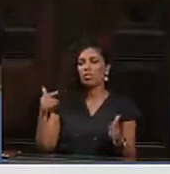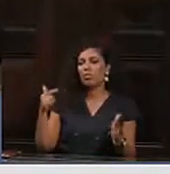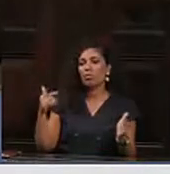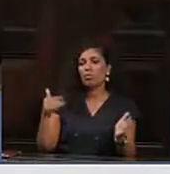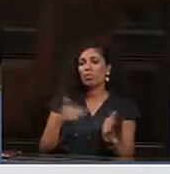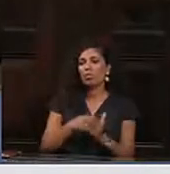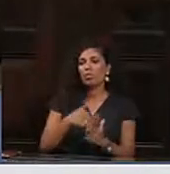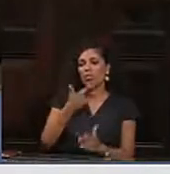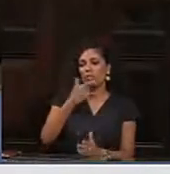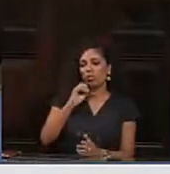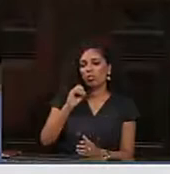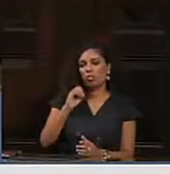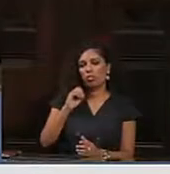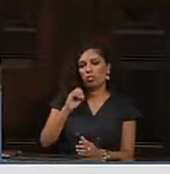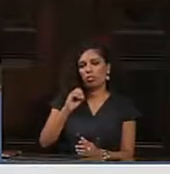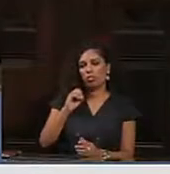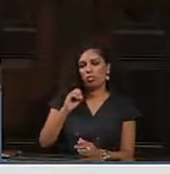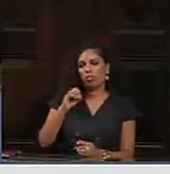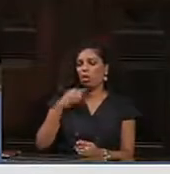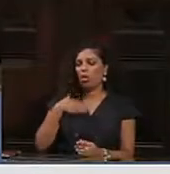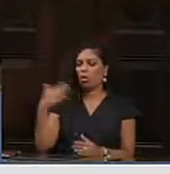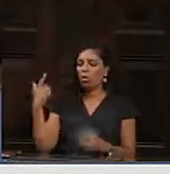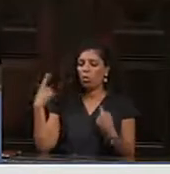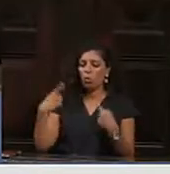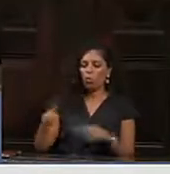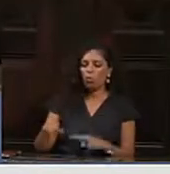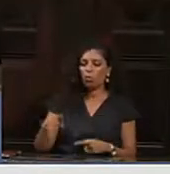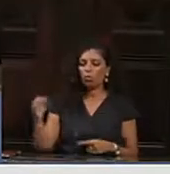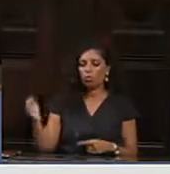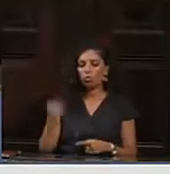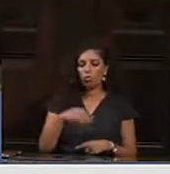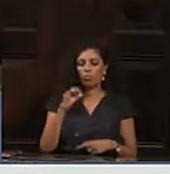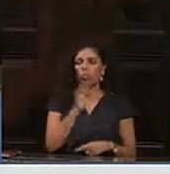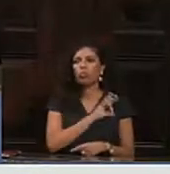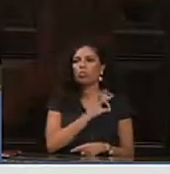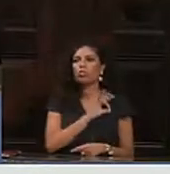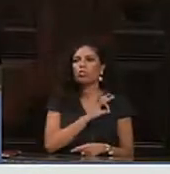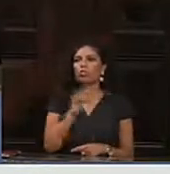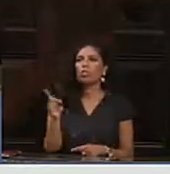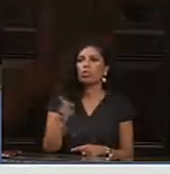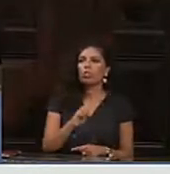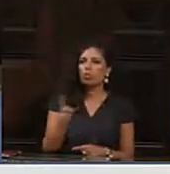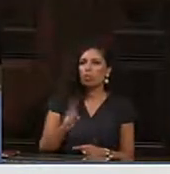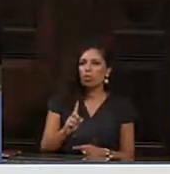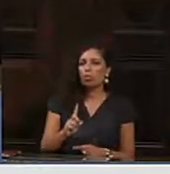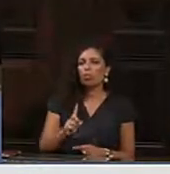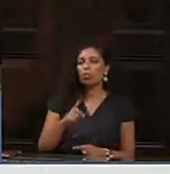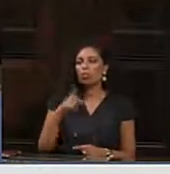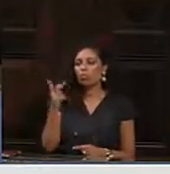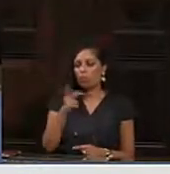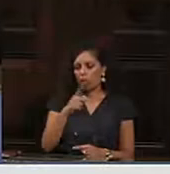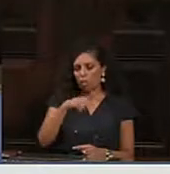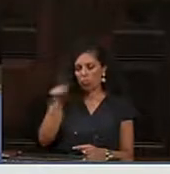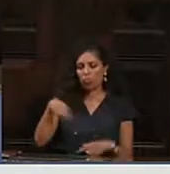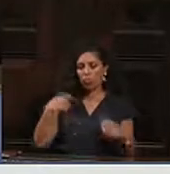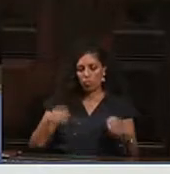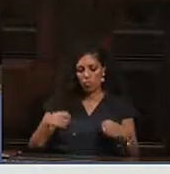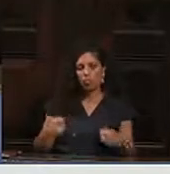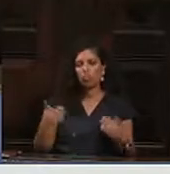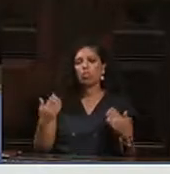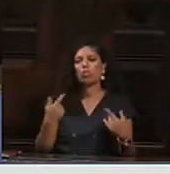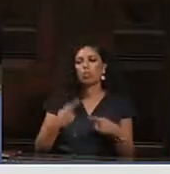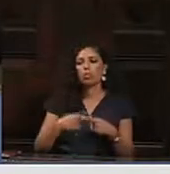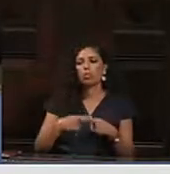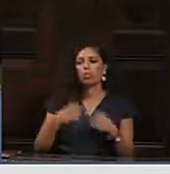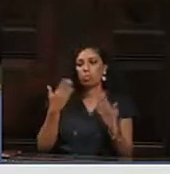que entraram agora. Os policiais realmente tinham que entrar, fizeram prova, já eram concursados e merecidamente foram postos para dentro.